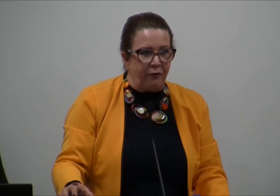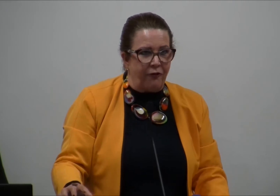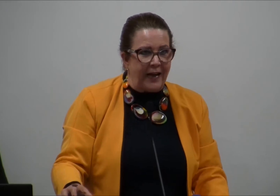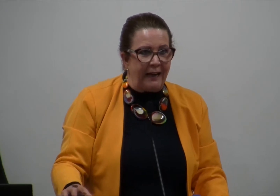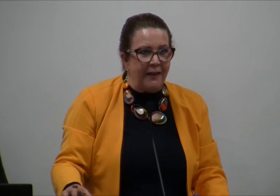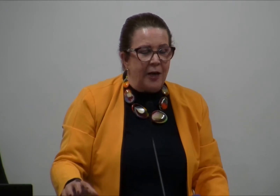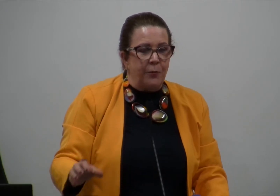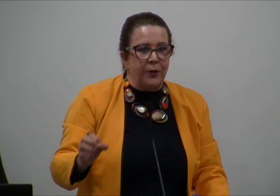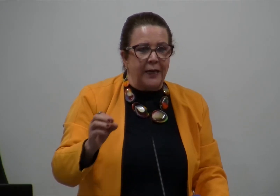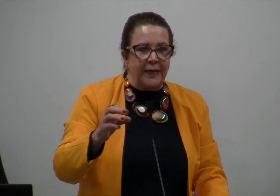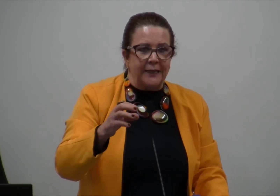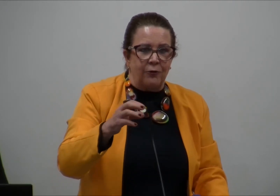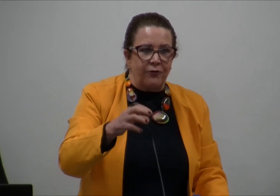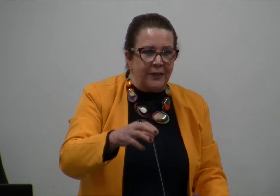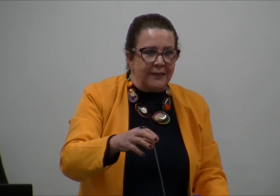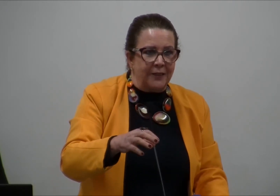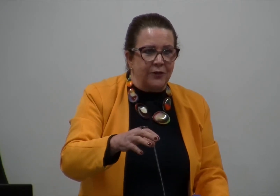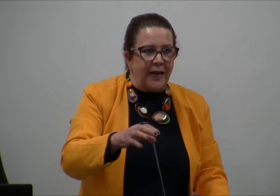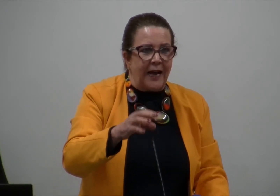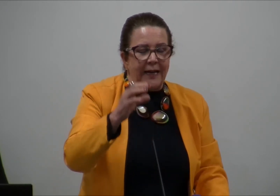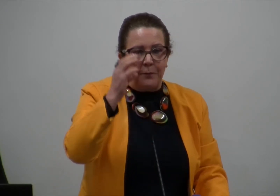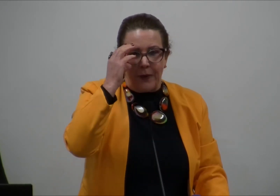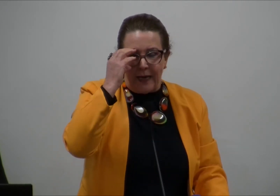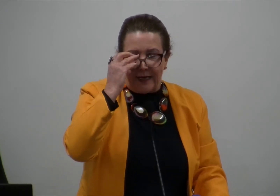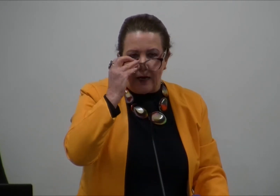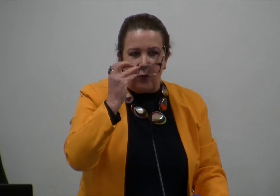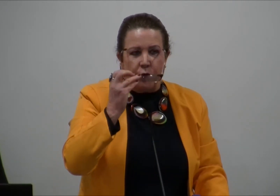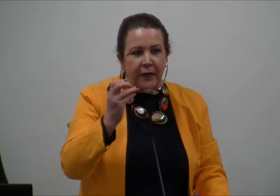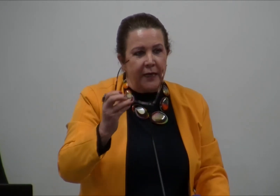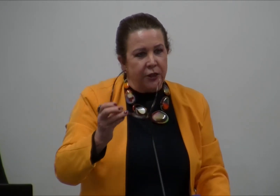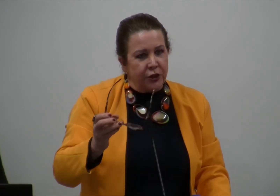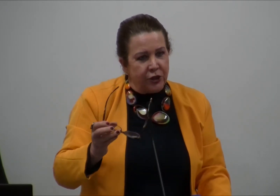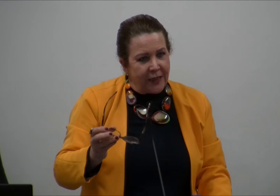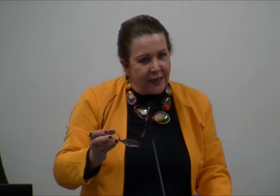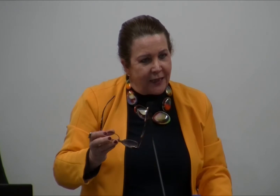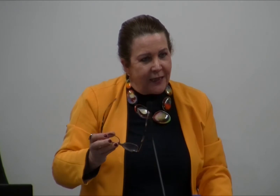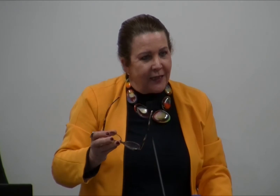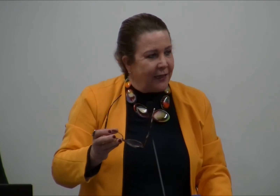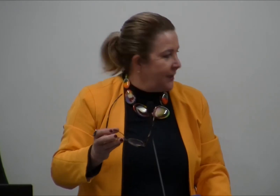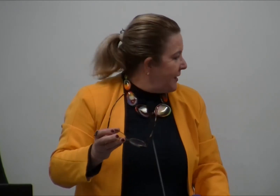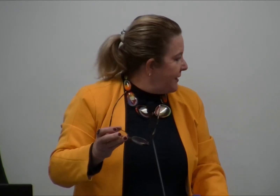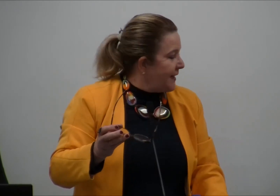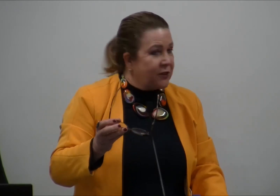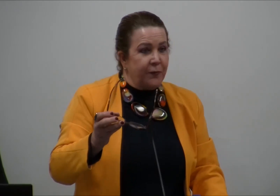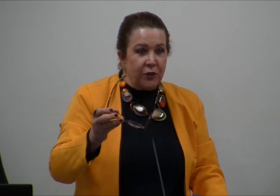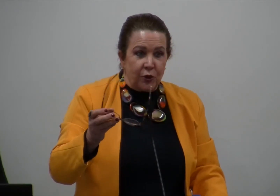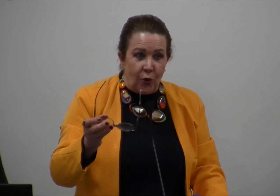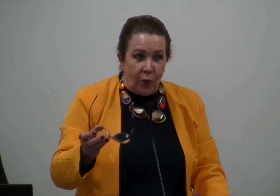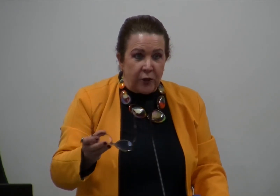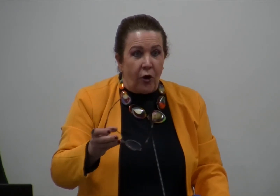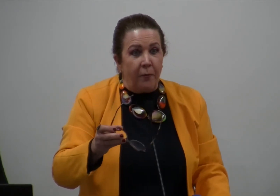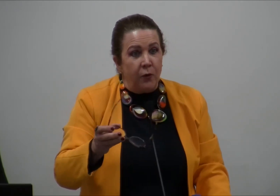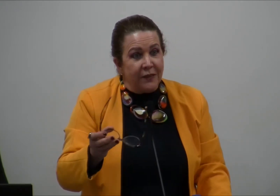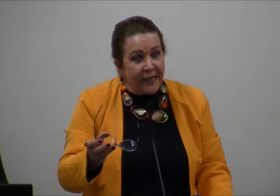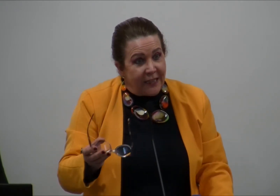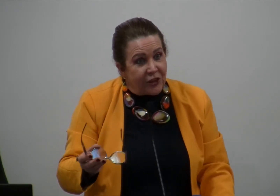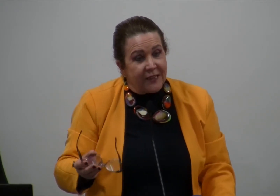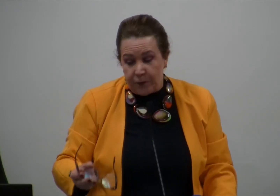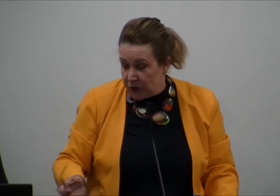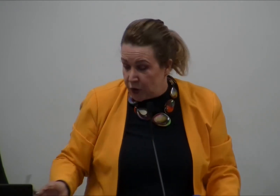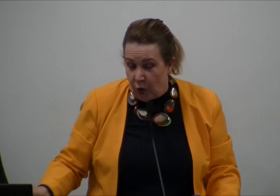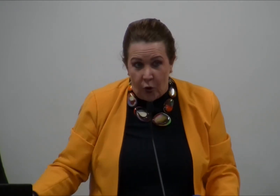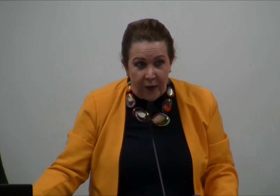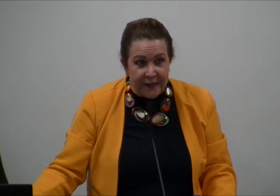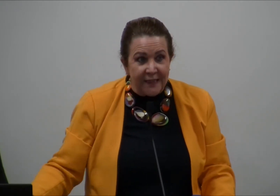lá e o café, porque entram vândalos lá e pegam o lanche das pessoas, roubam os lanches